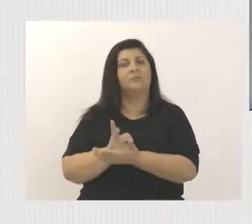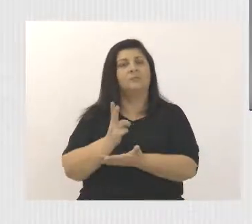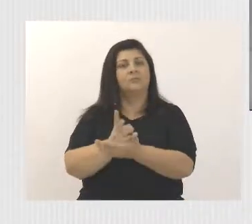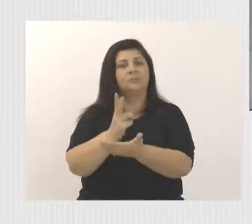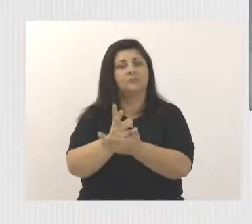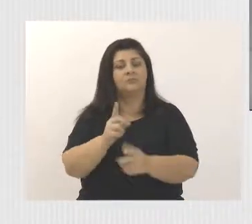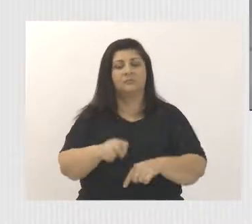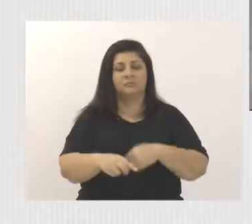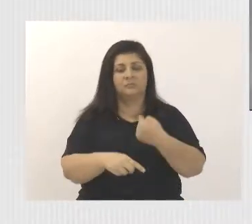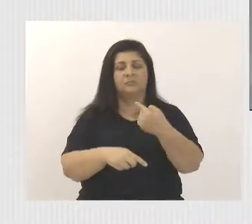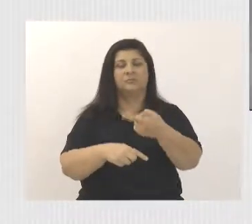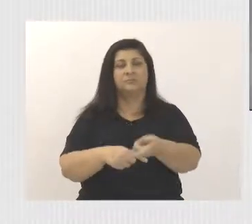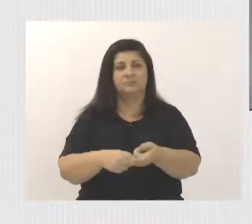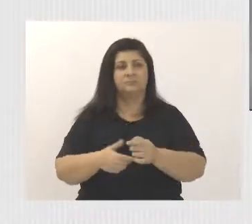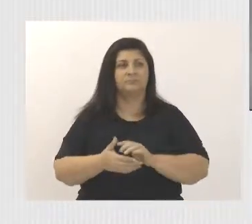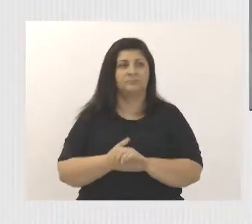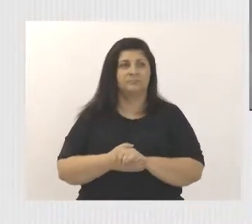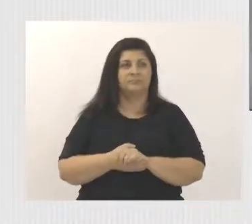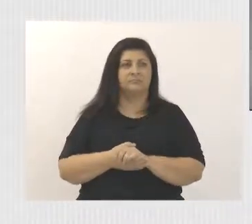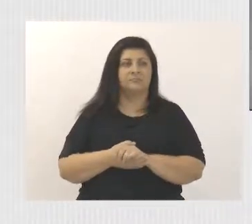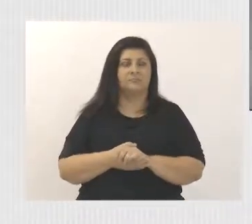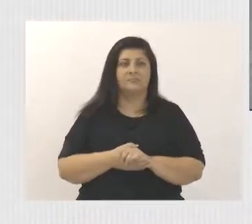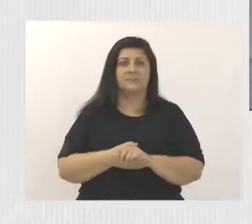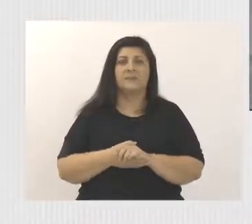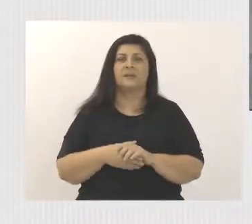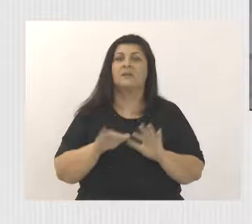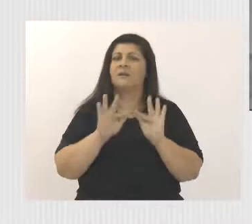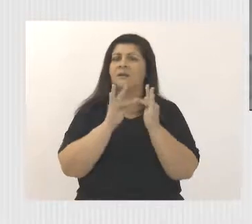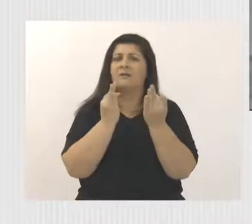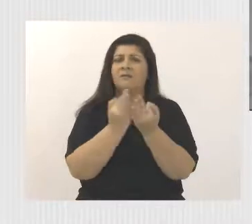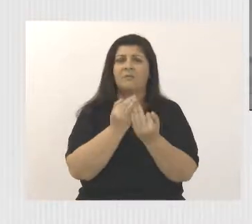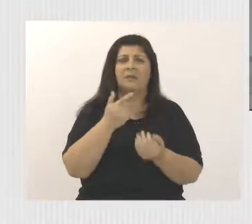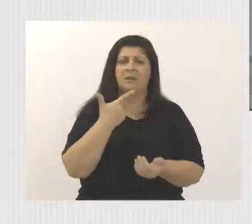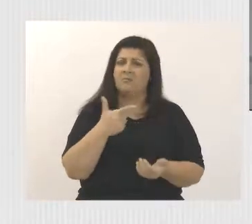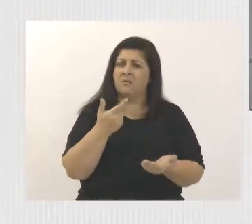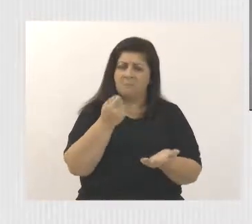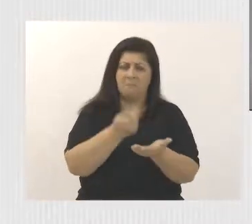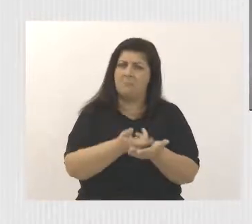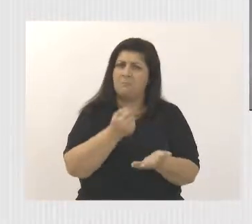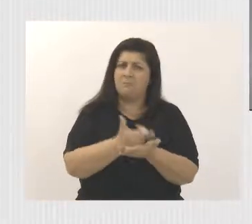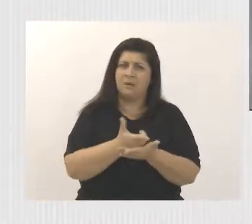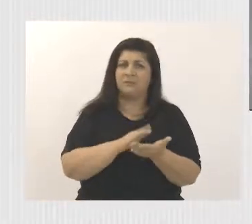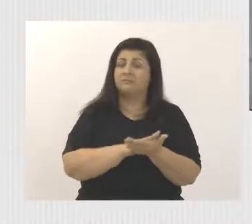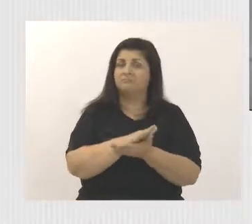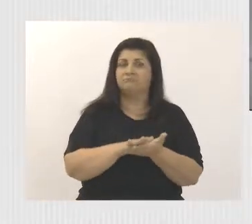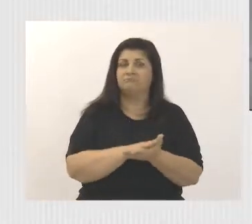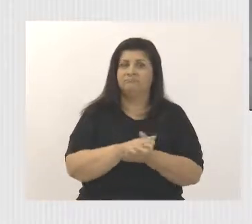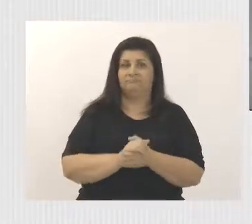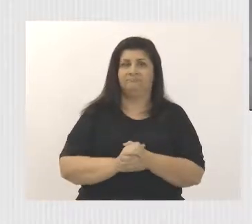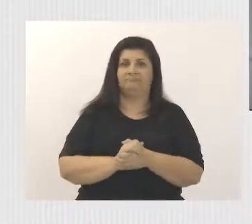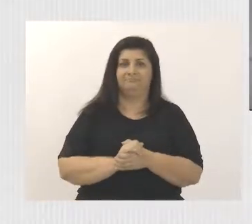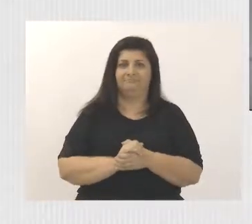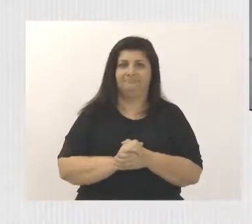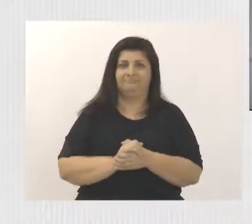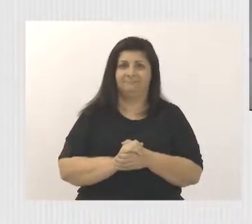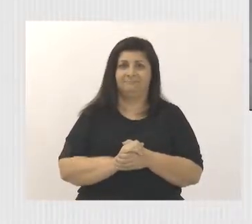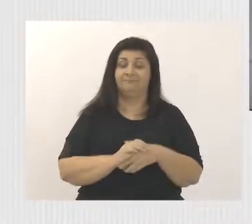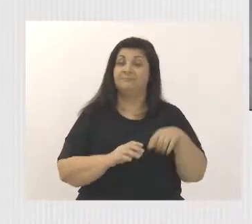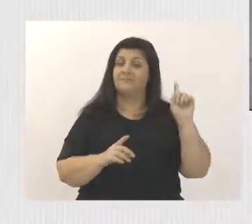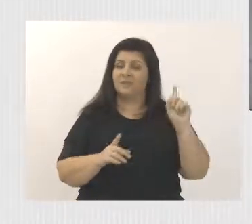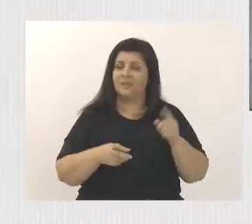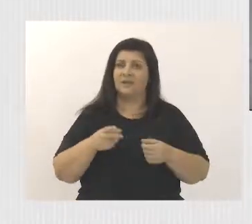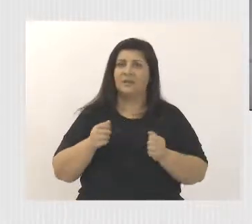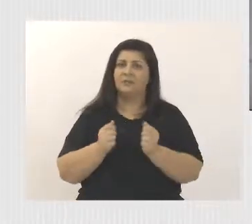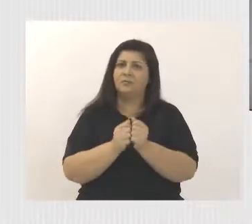durante o processo do trabalho de parto, sem que as famílias tenham nenhum tipo de prejuízo ou de investimento adicional. E nós estamos lá